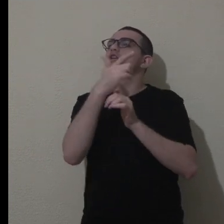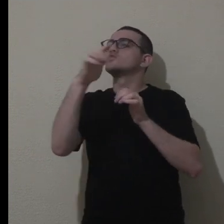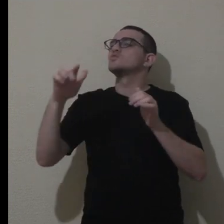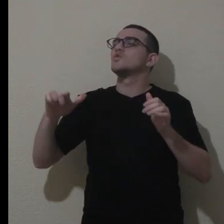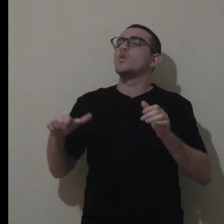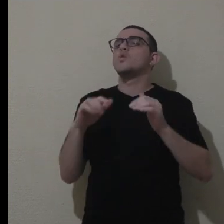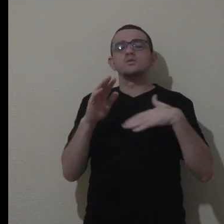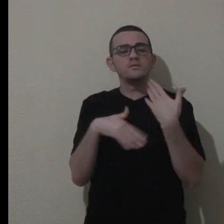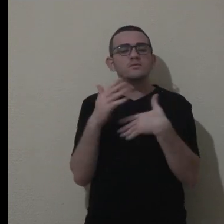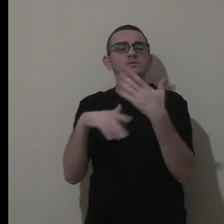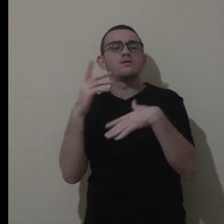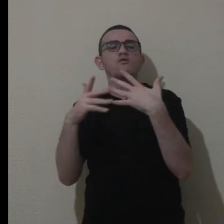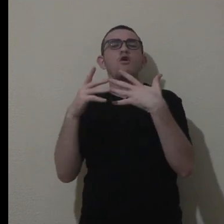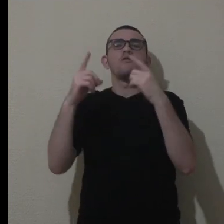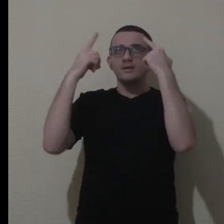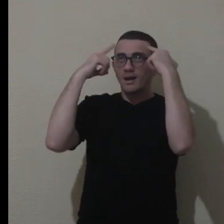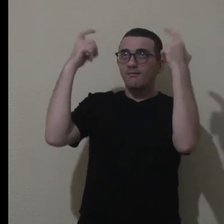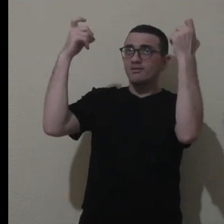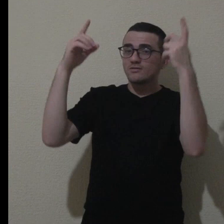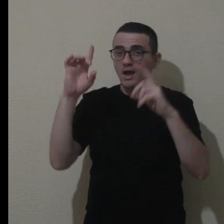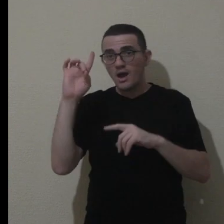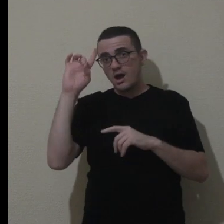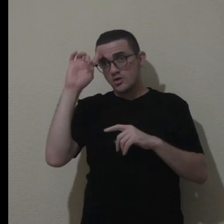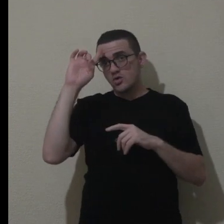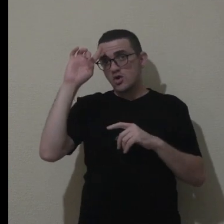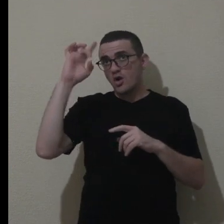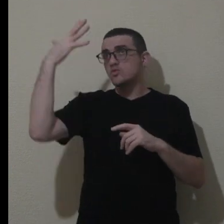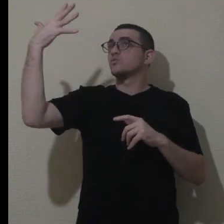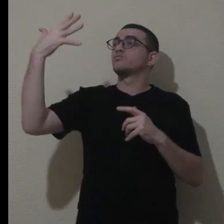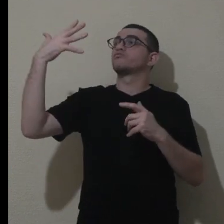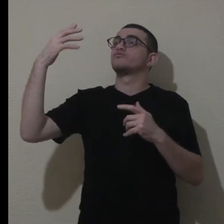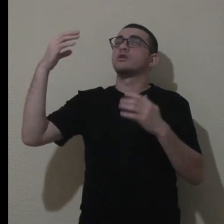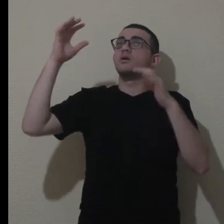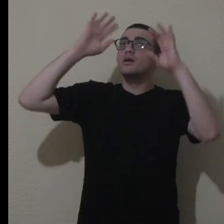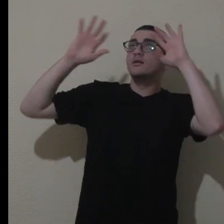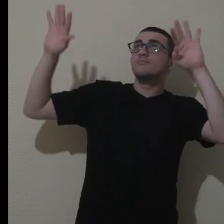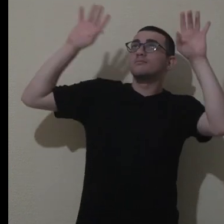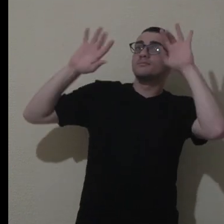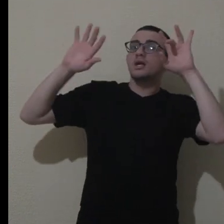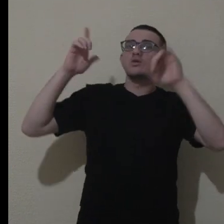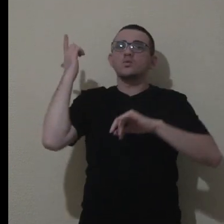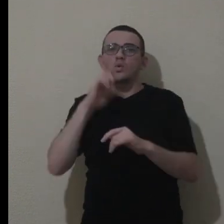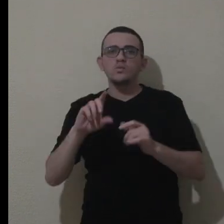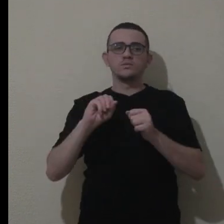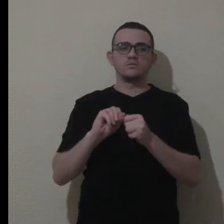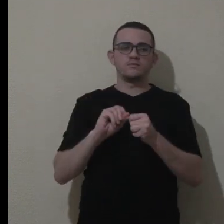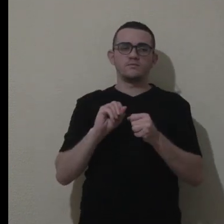que desenvolvem essa parte de criatividade ou de pensamento mais abstrato entrem em